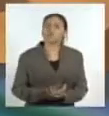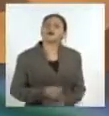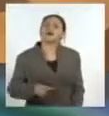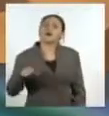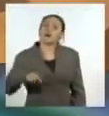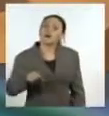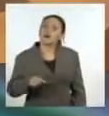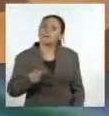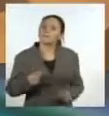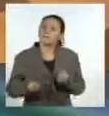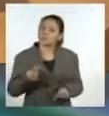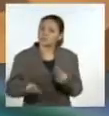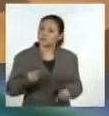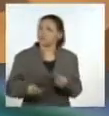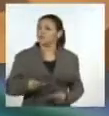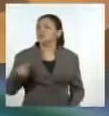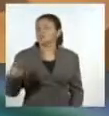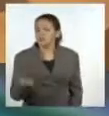política.